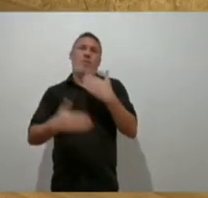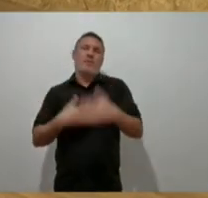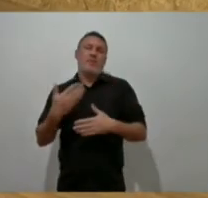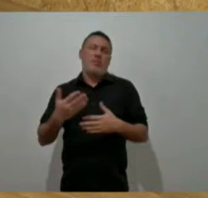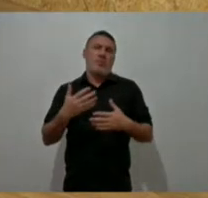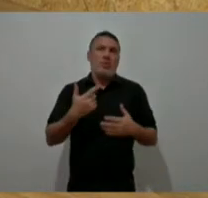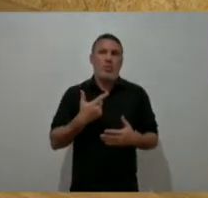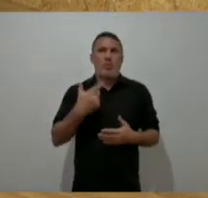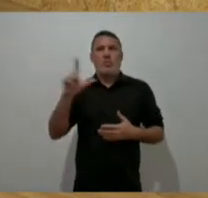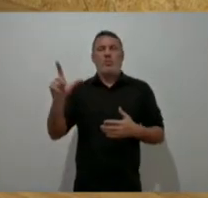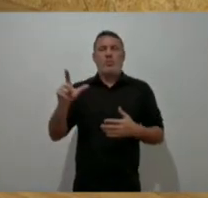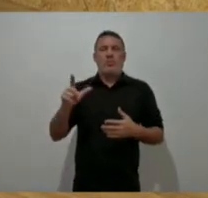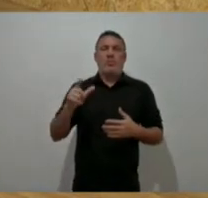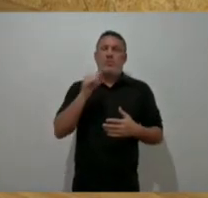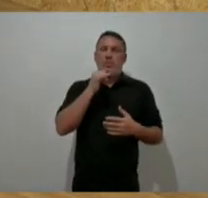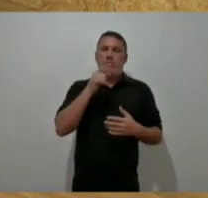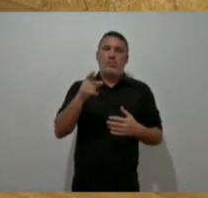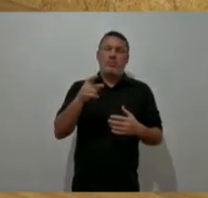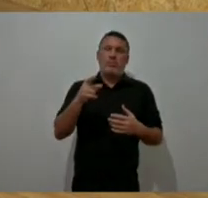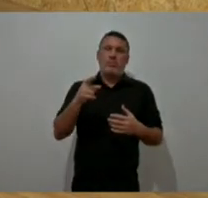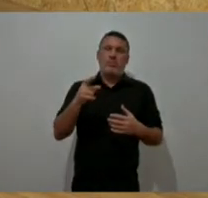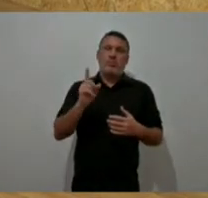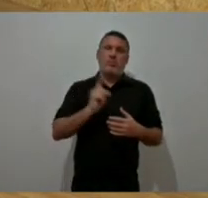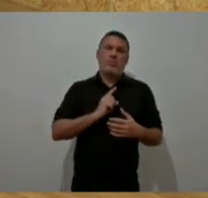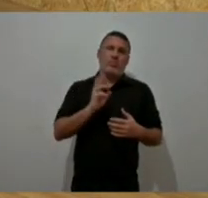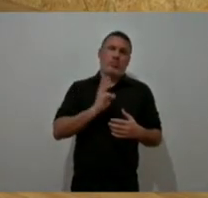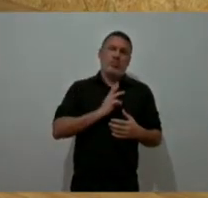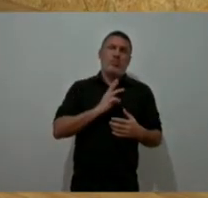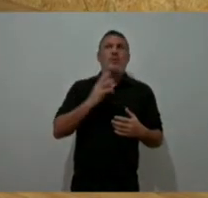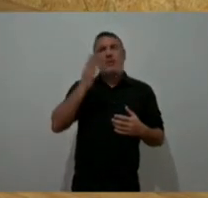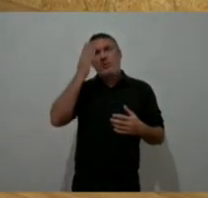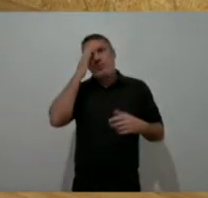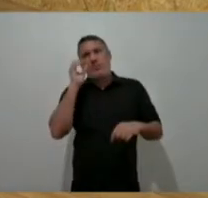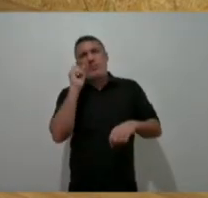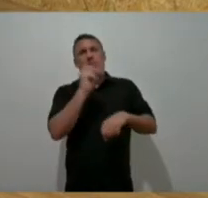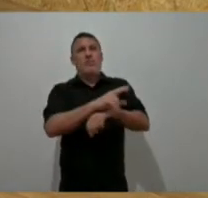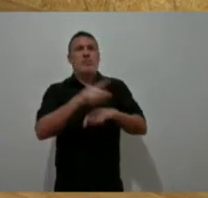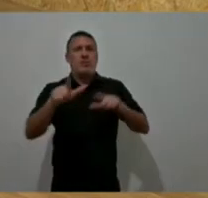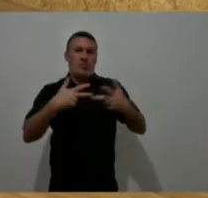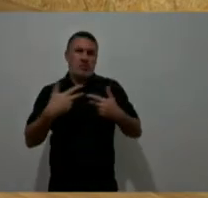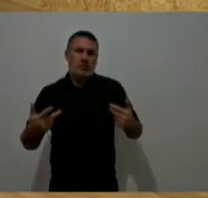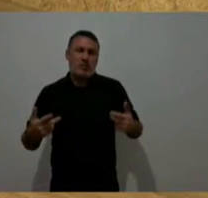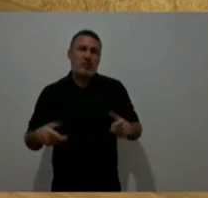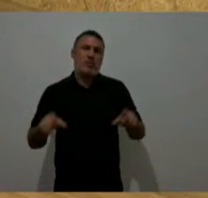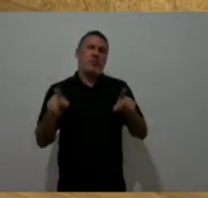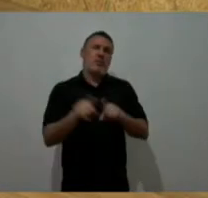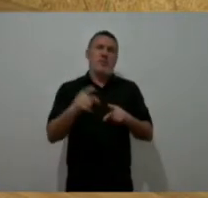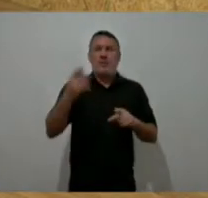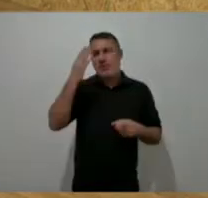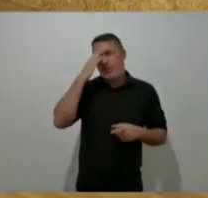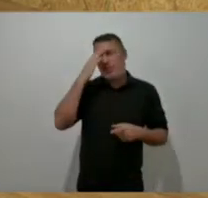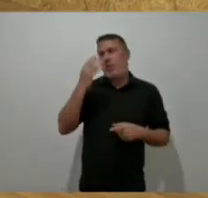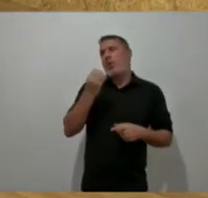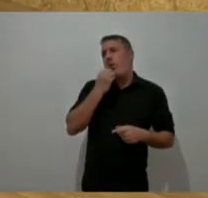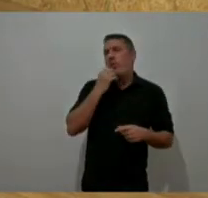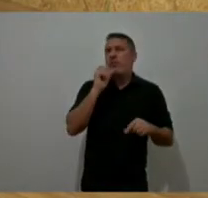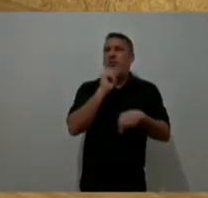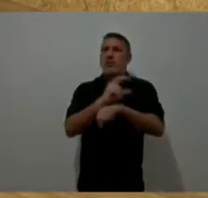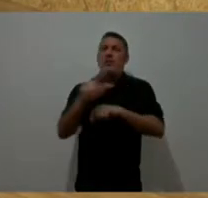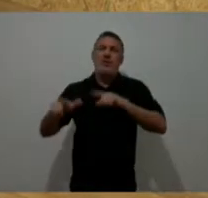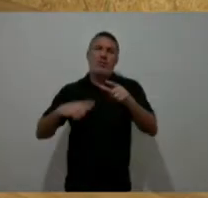médio, pronto para algum tipo de trabalho, né? Para a cidadania também, óbvio, mas para algum tipo de trabalho, porque é isso que vai te